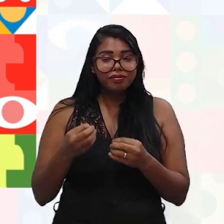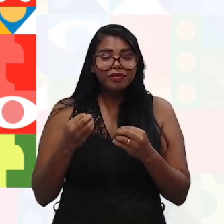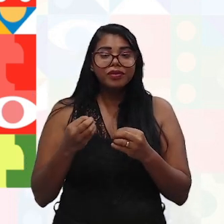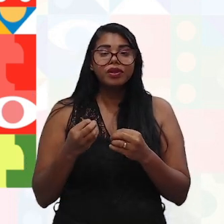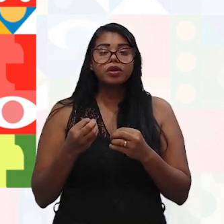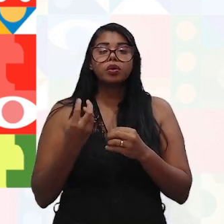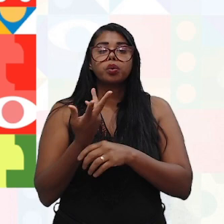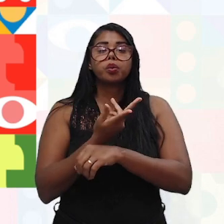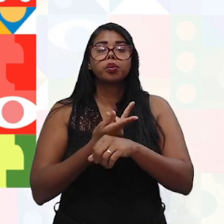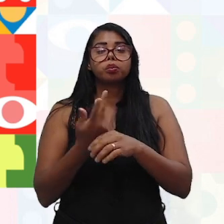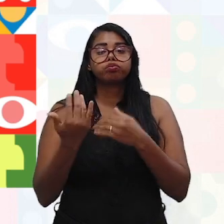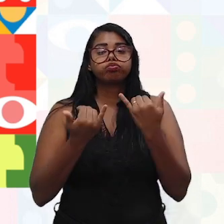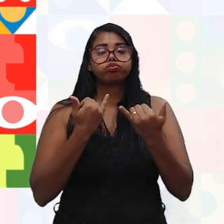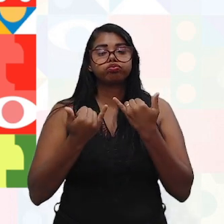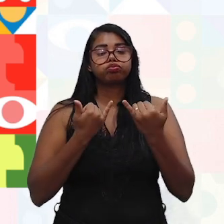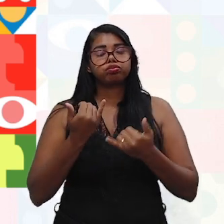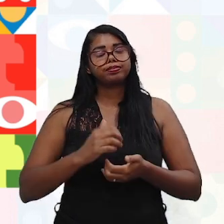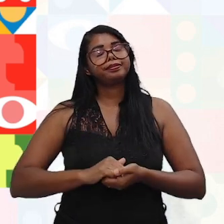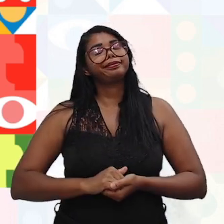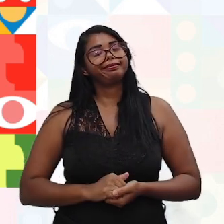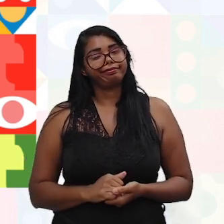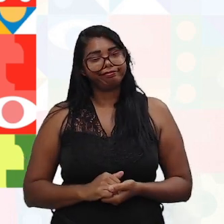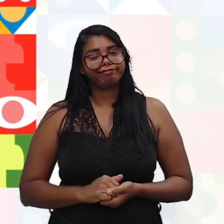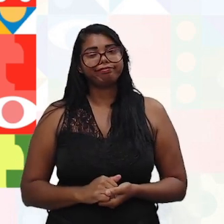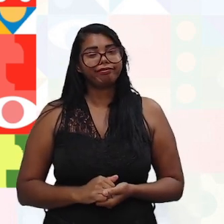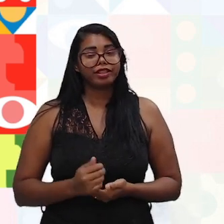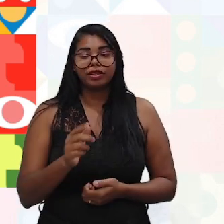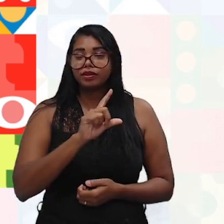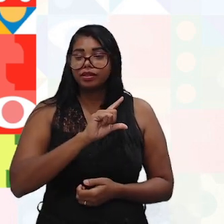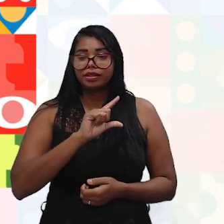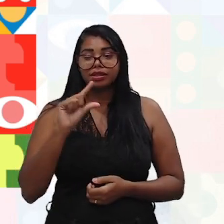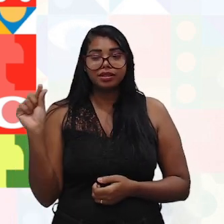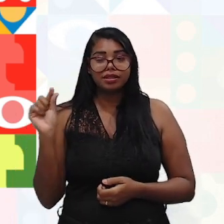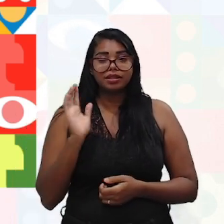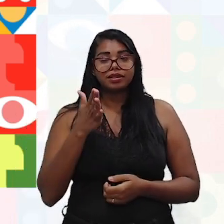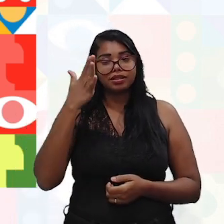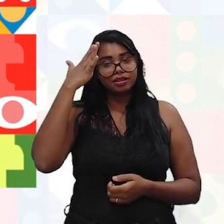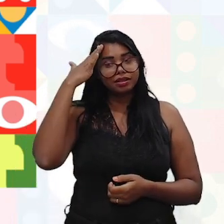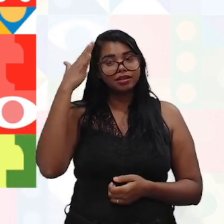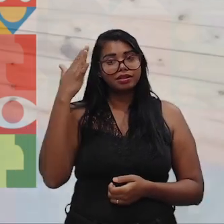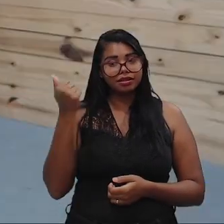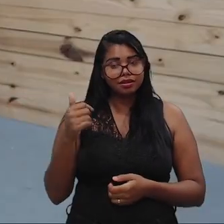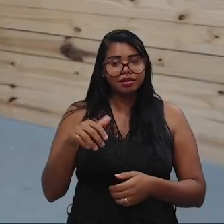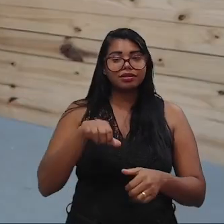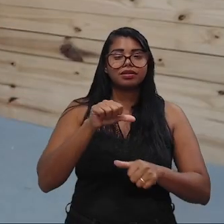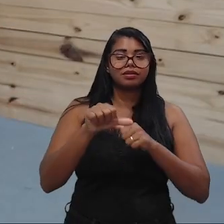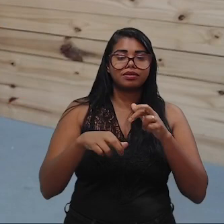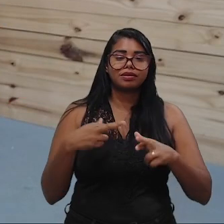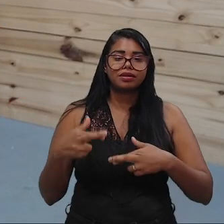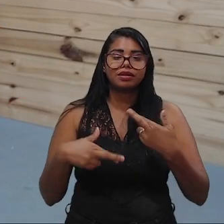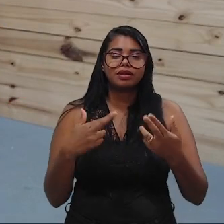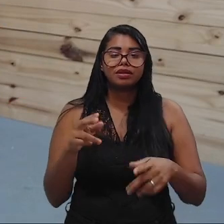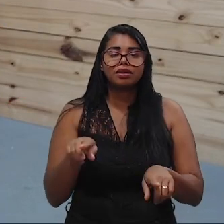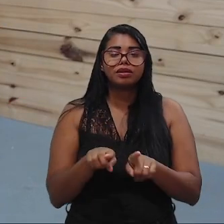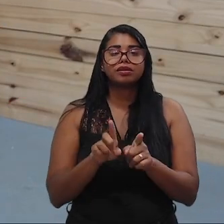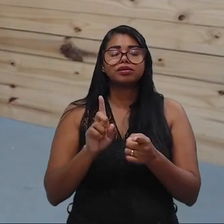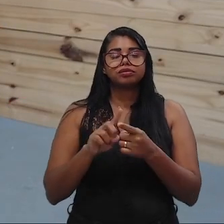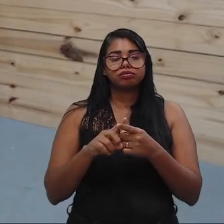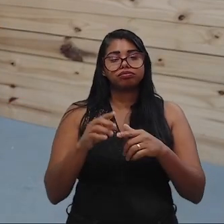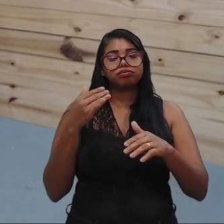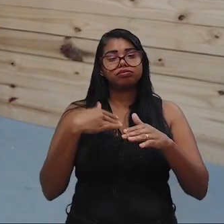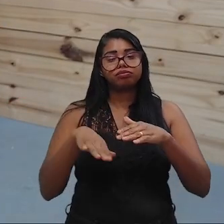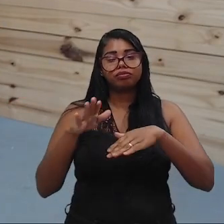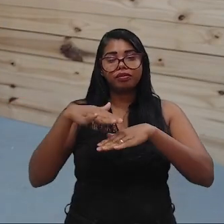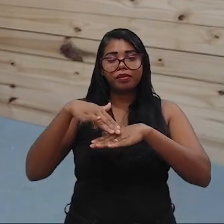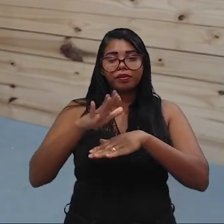onde procurar essa informação. Então, você não vai sair daqui sabendo fazer uma restauração, sabendo conservar, mas você